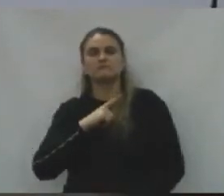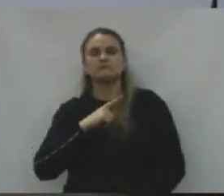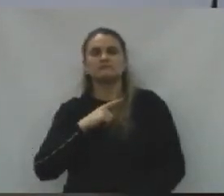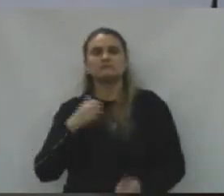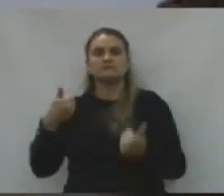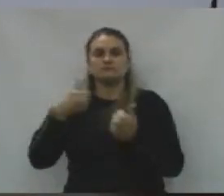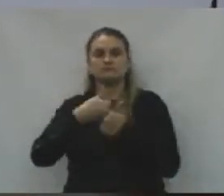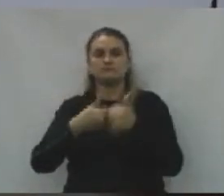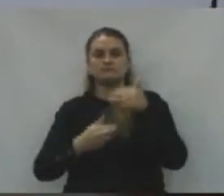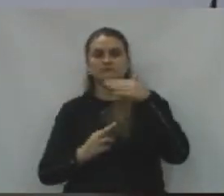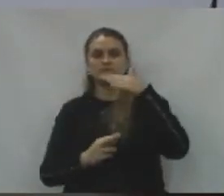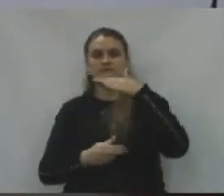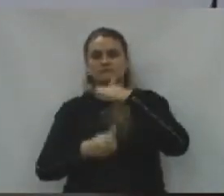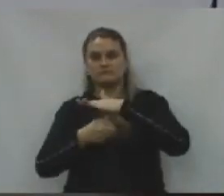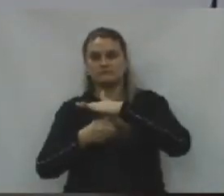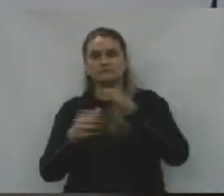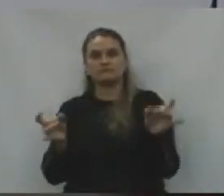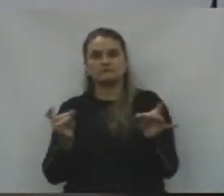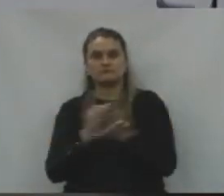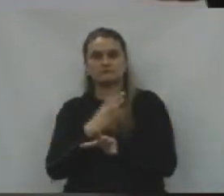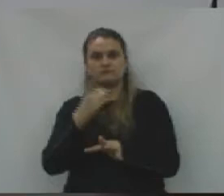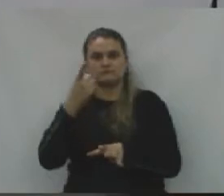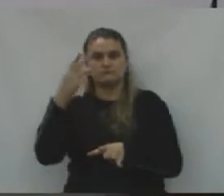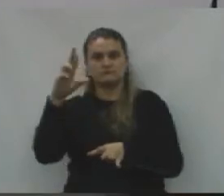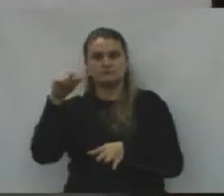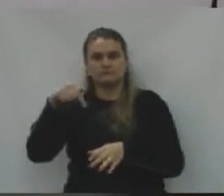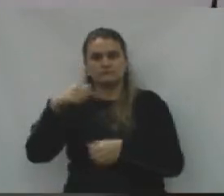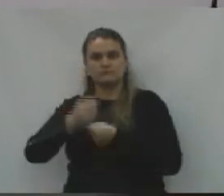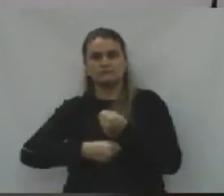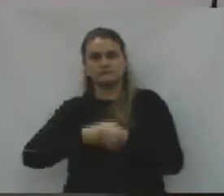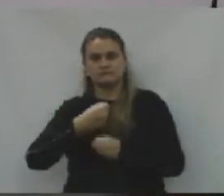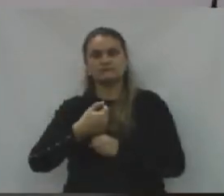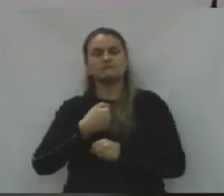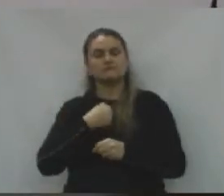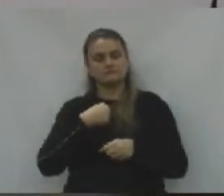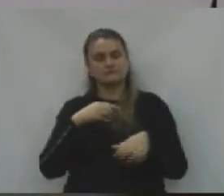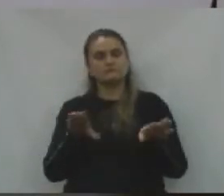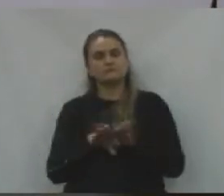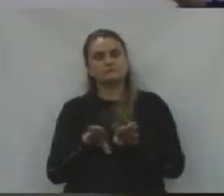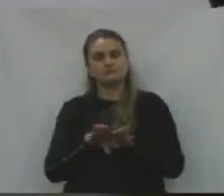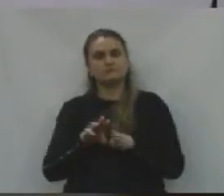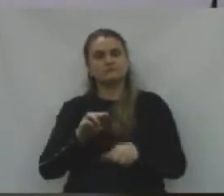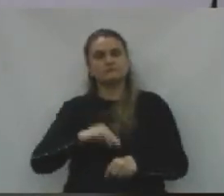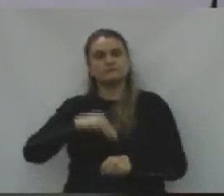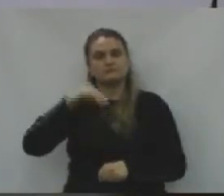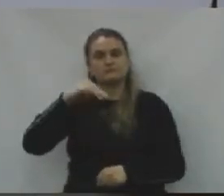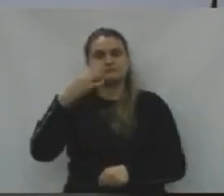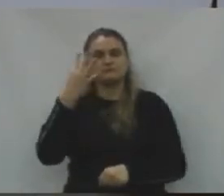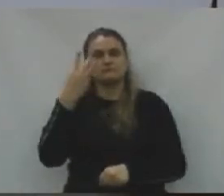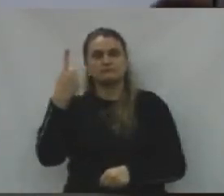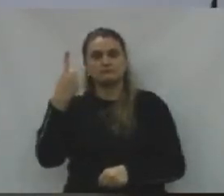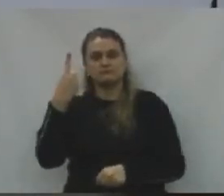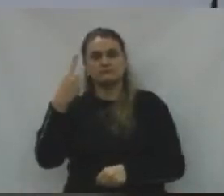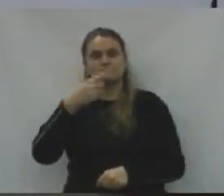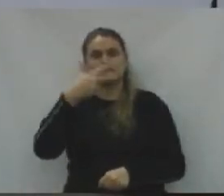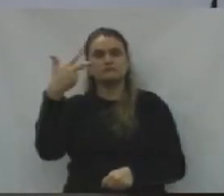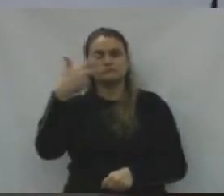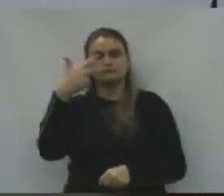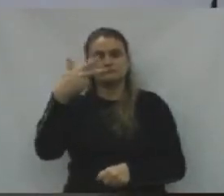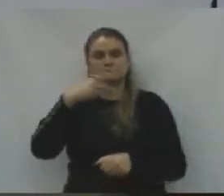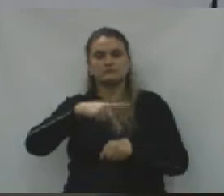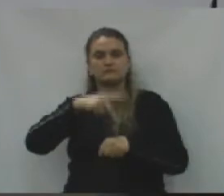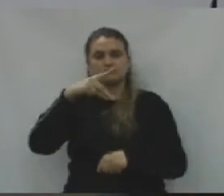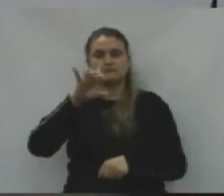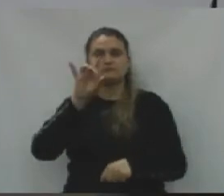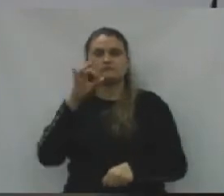o vice-reitor, finalizou seu doutorado esse ano. Me incluo aqui na qualificação dos mestres, 41, 33